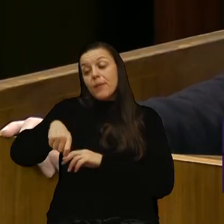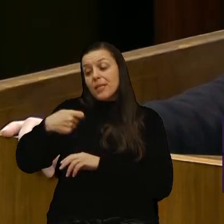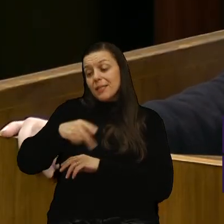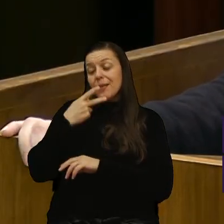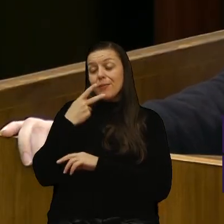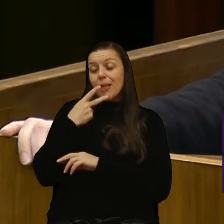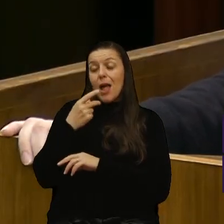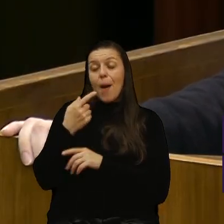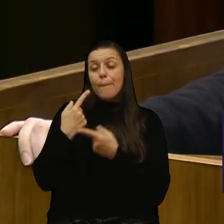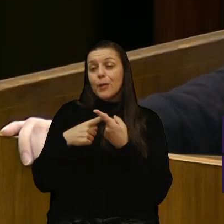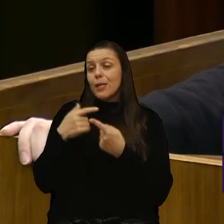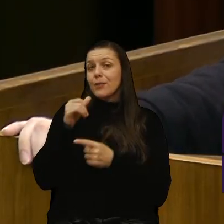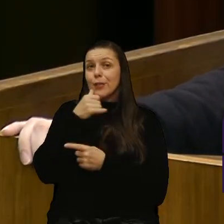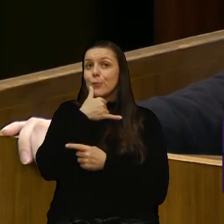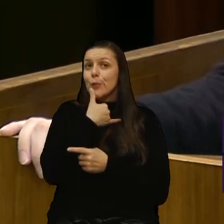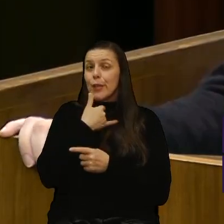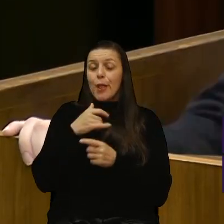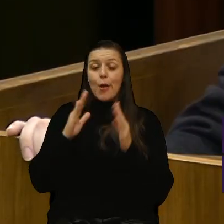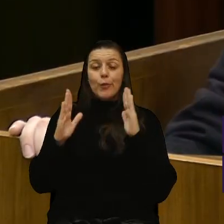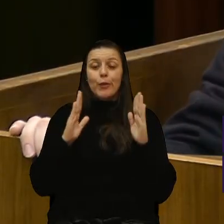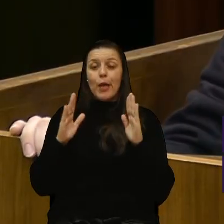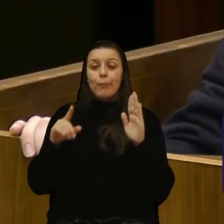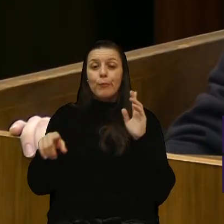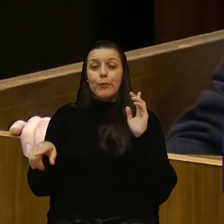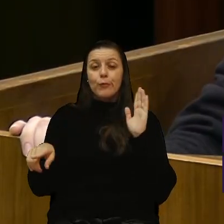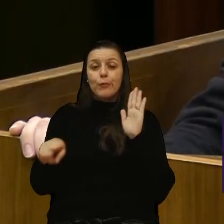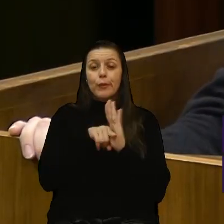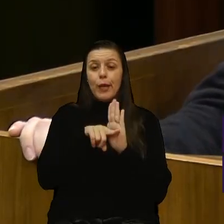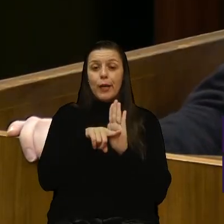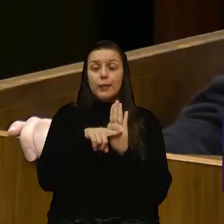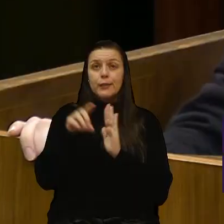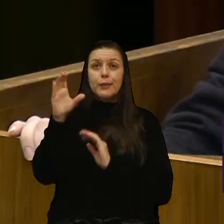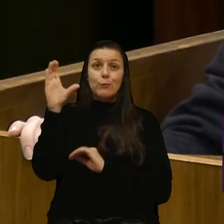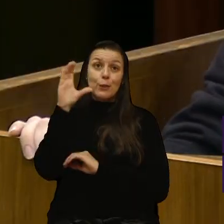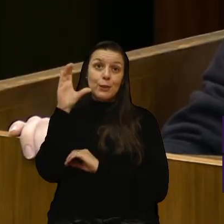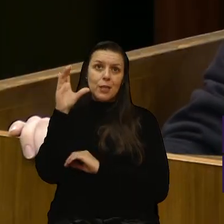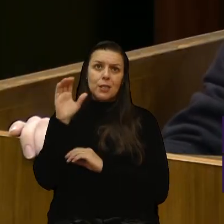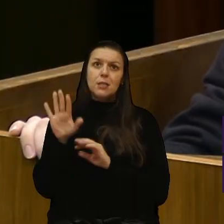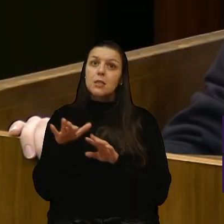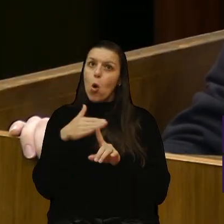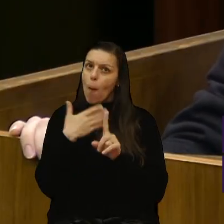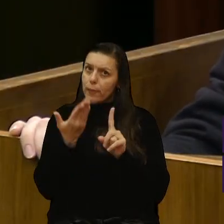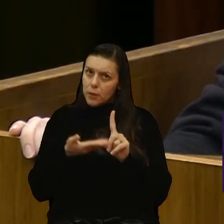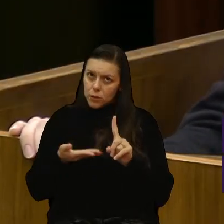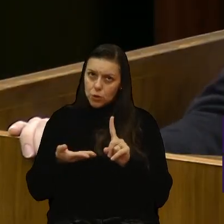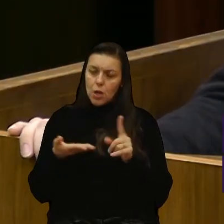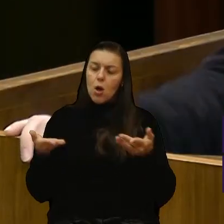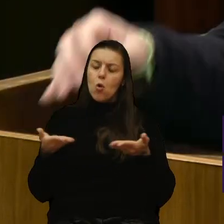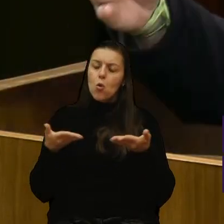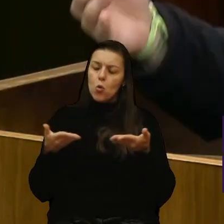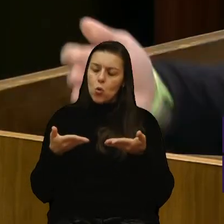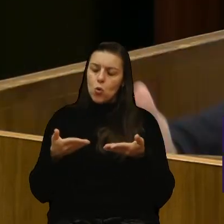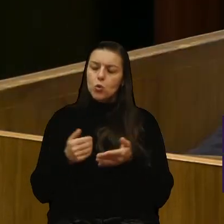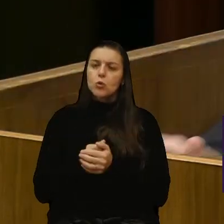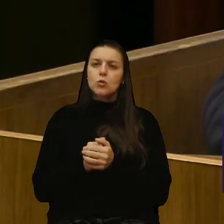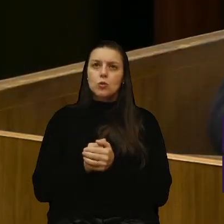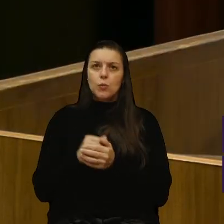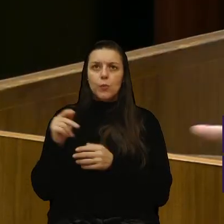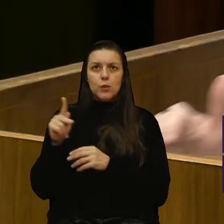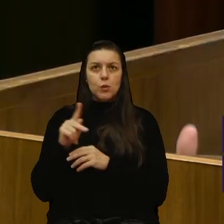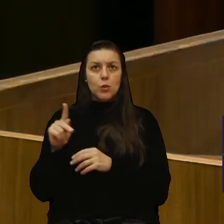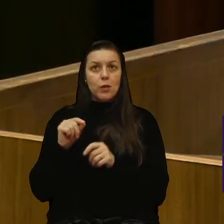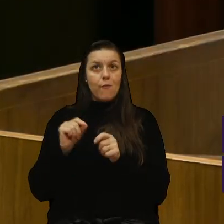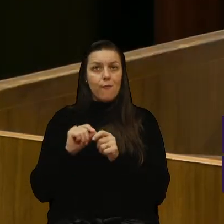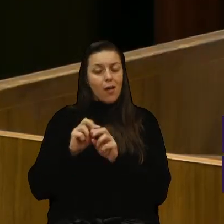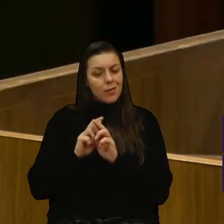porque, infelizmente, a gente vive tempos de negação da ciência, professora Ana. Então, homenagear a senhora nessa noite aqui. Professores e professoras que